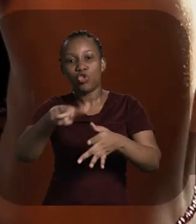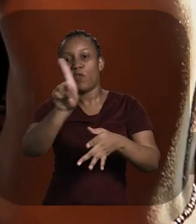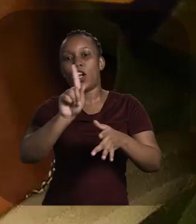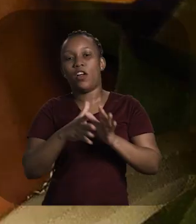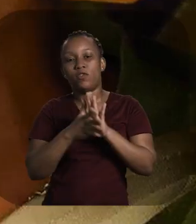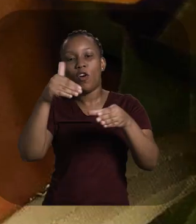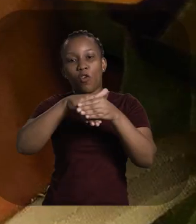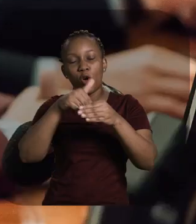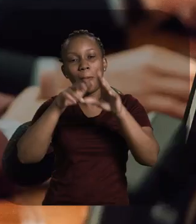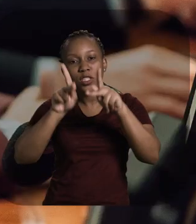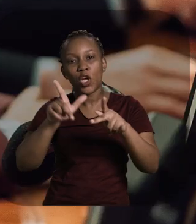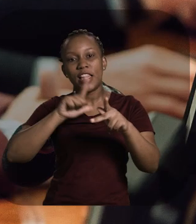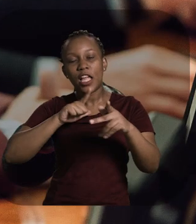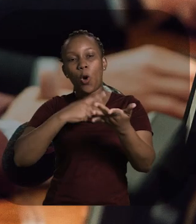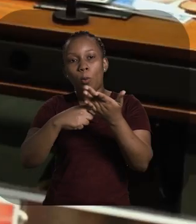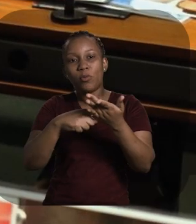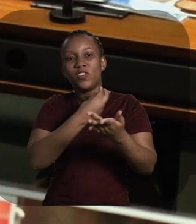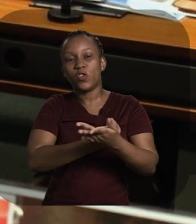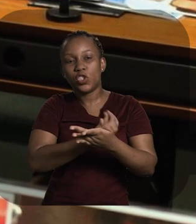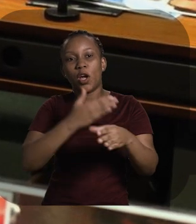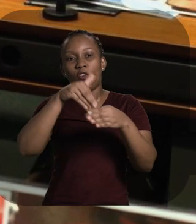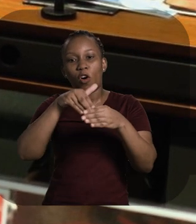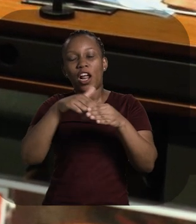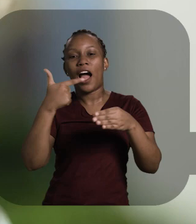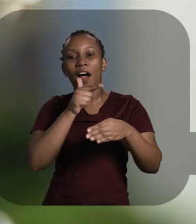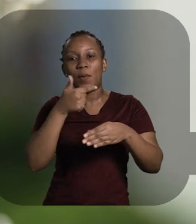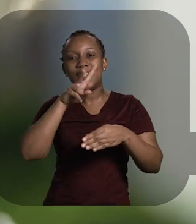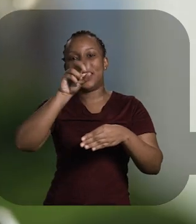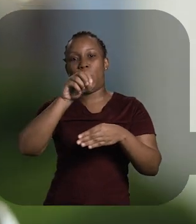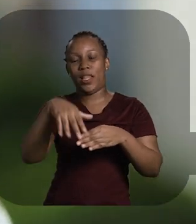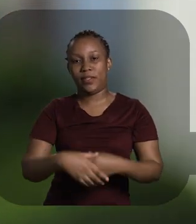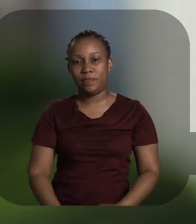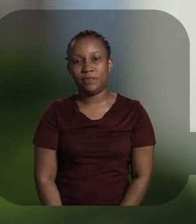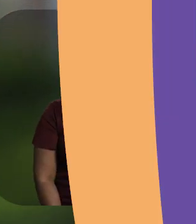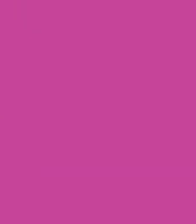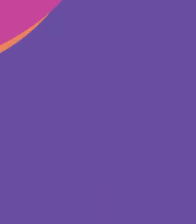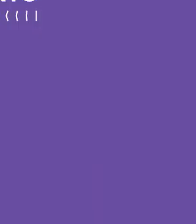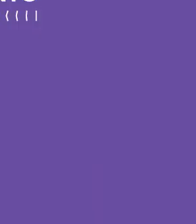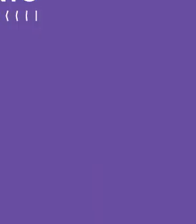repita. Vote em quem tem compromisso com a vida. Vote em Áurea 50.